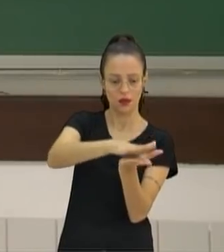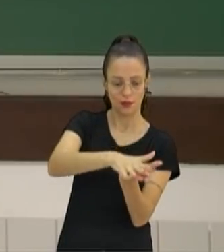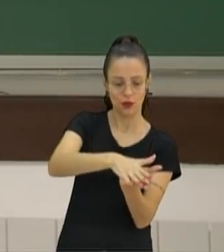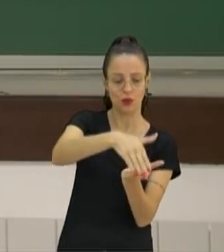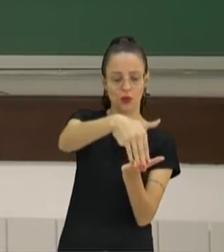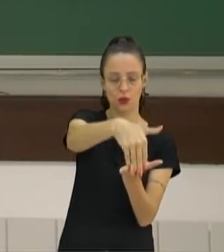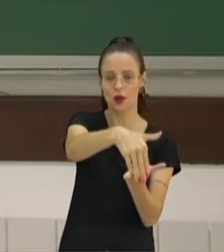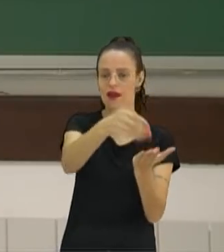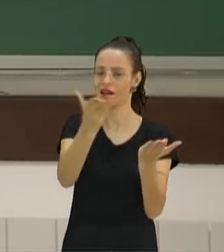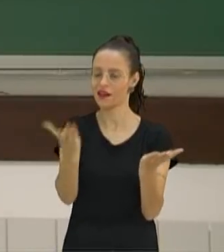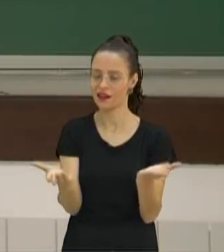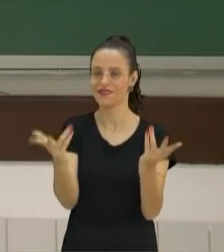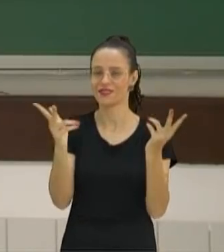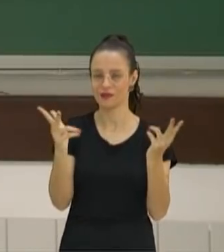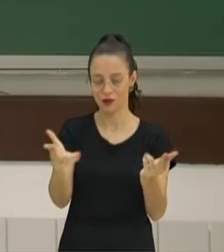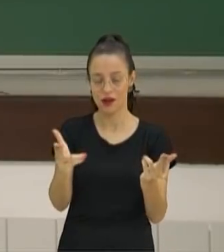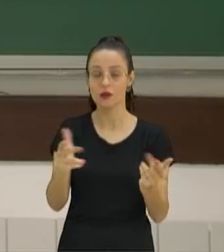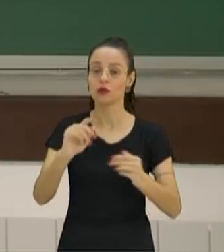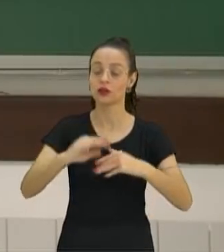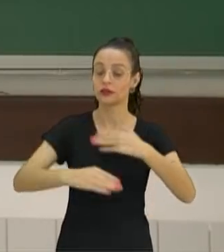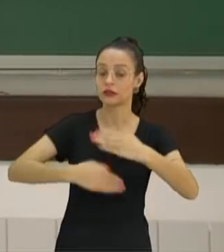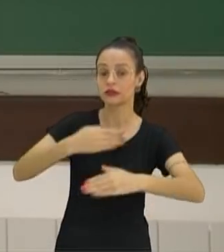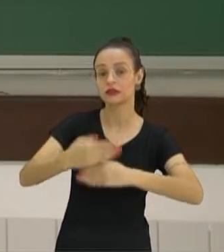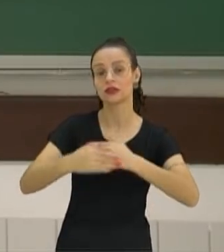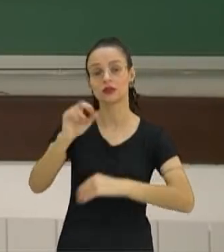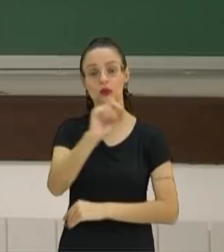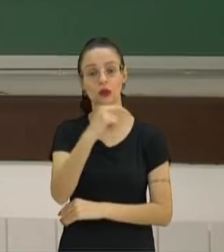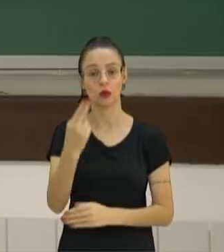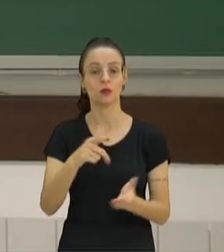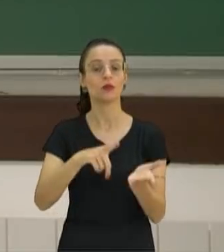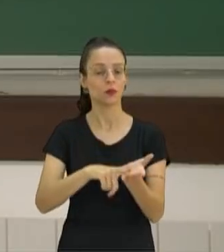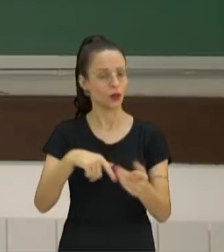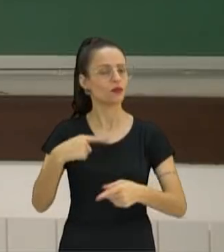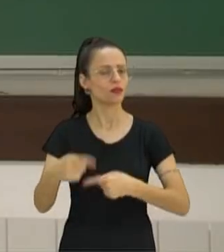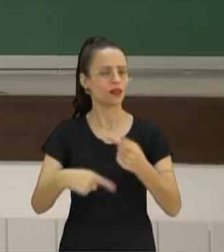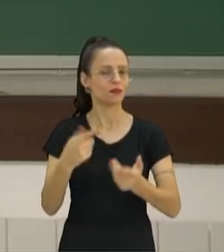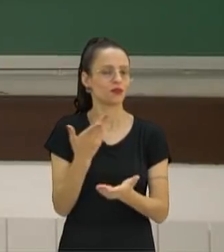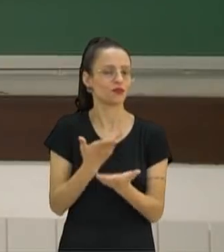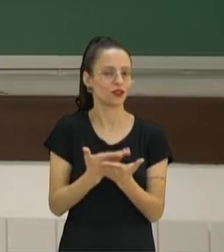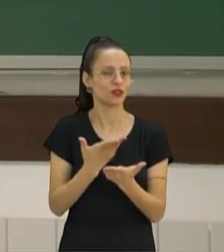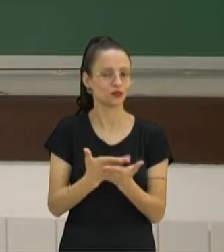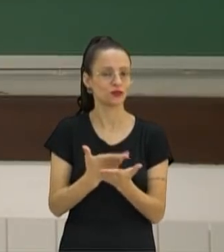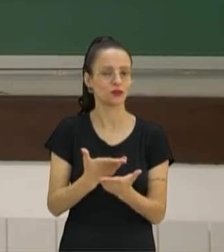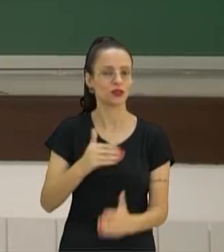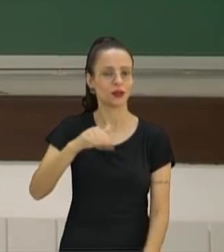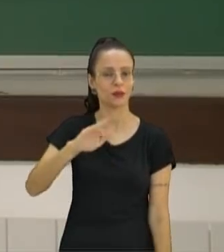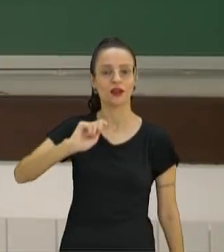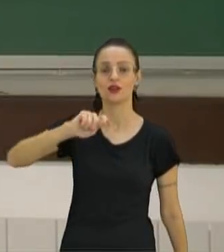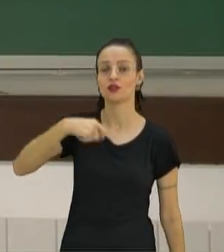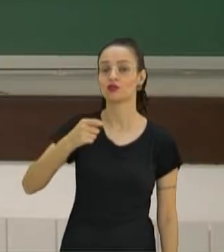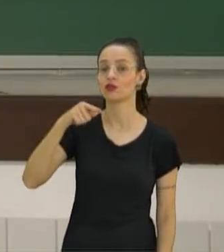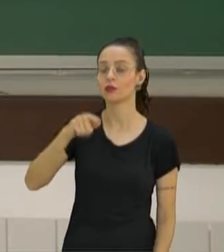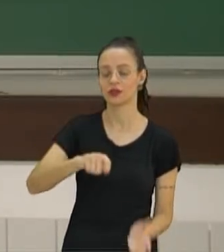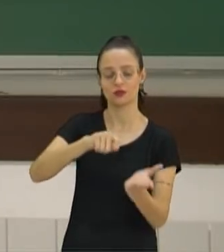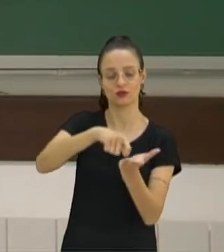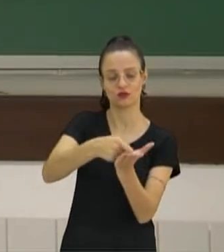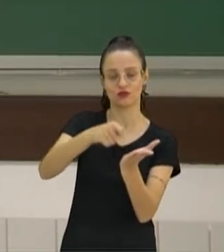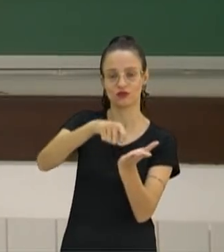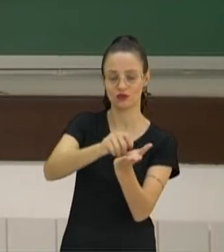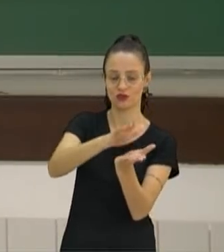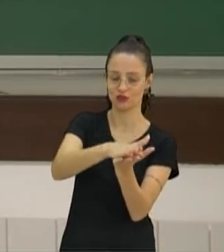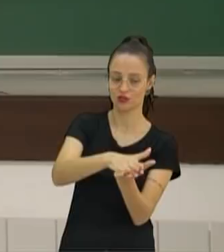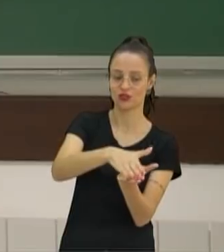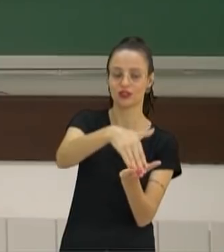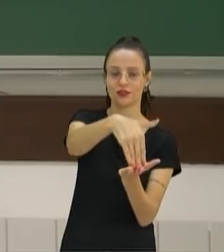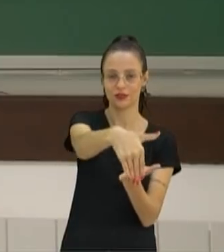superfície, num tecido, no papel, né? Depois a gente vai também estudar um pouquinho sobre isso, sobre essa reprodução de